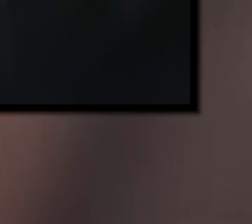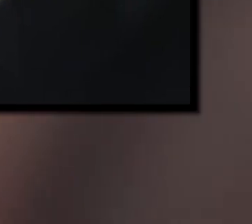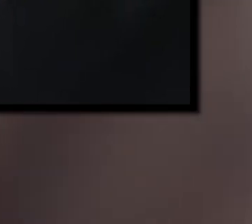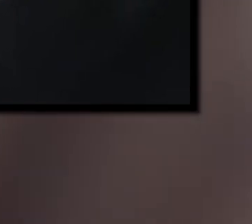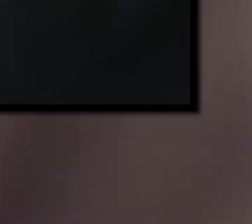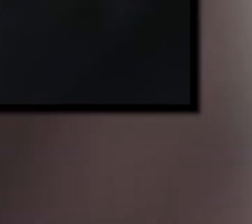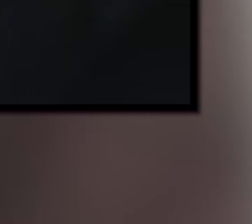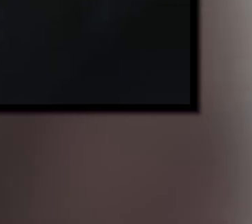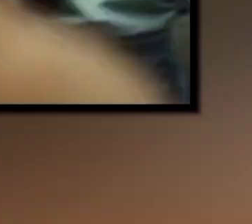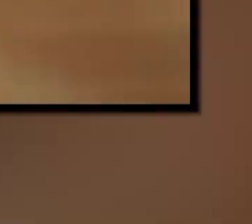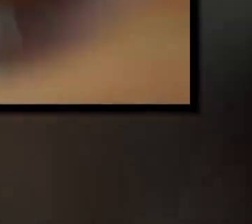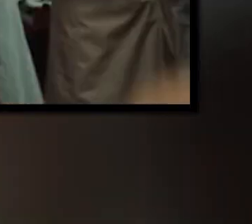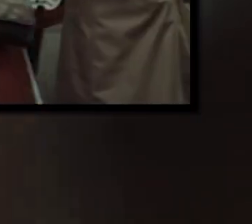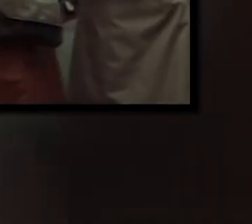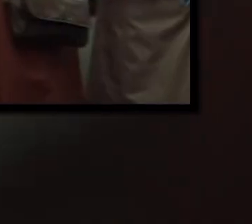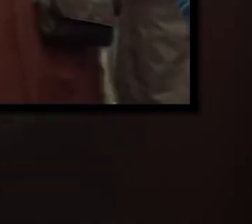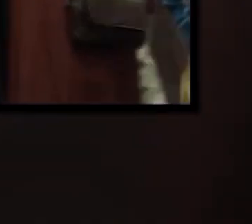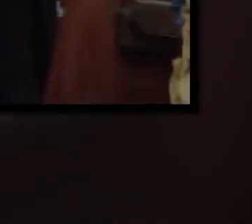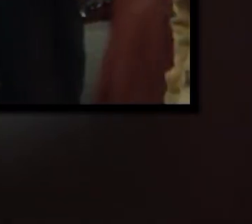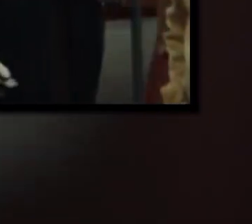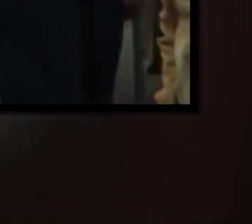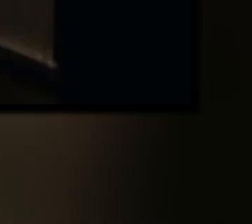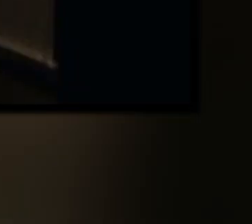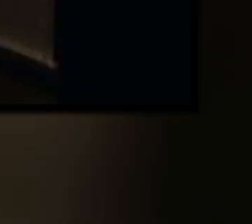Er is geen andere manier.